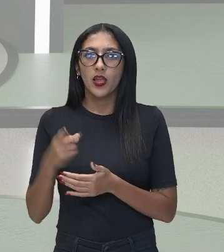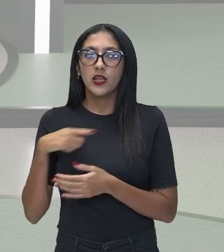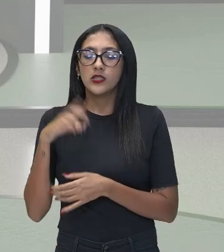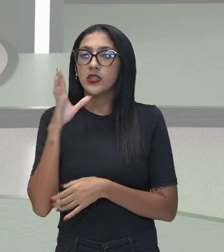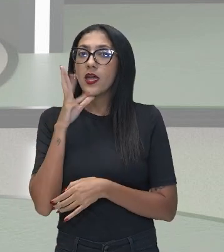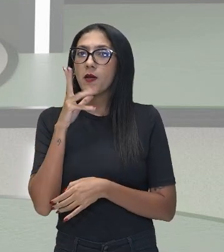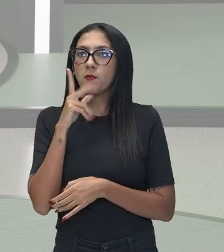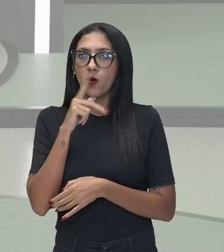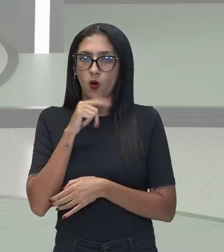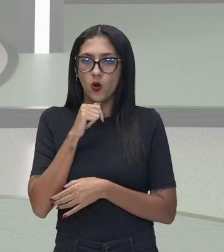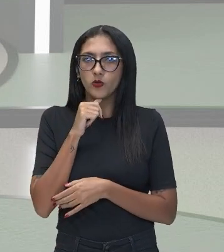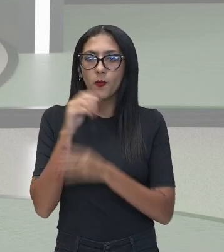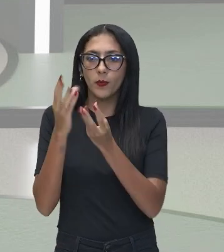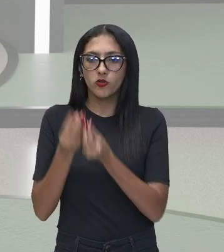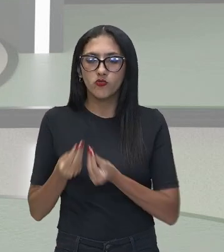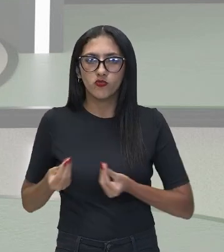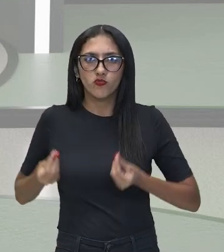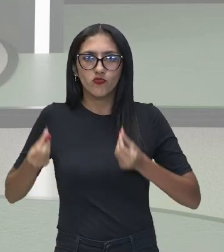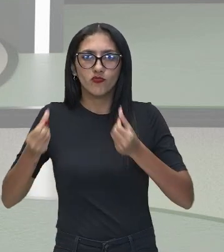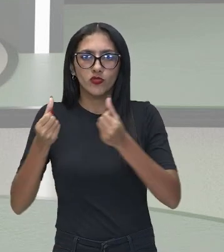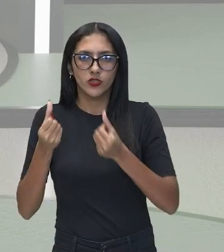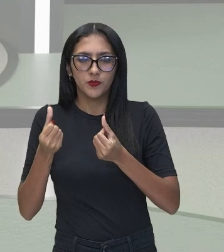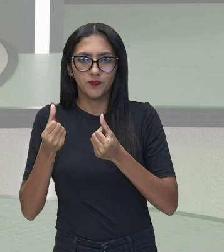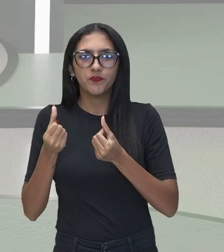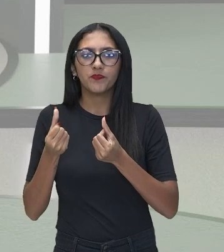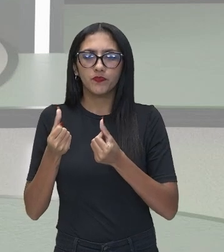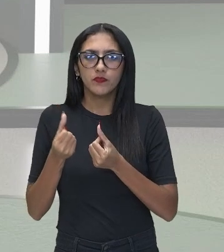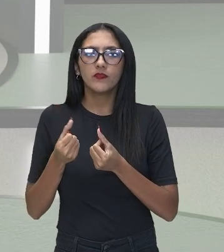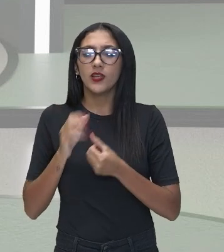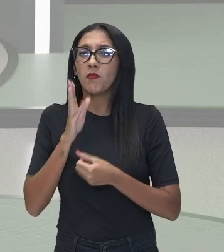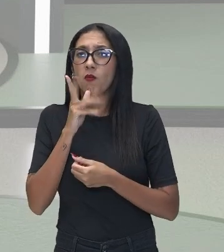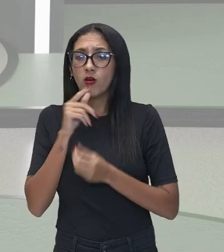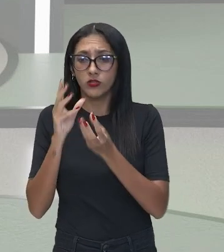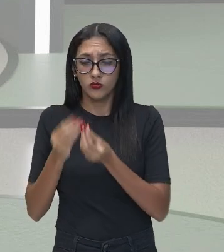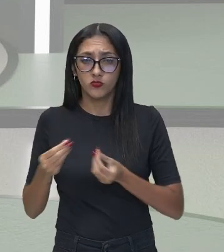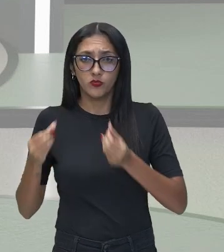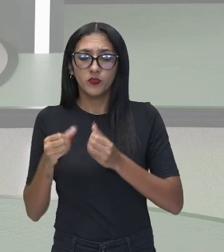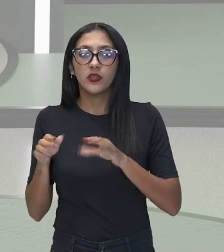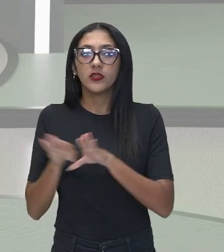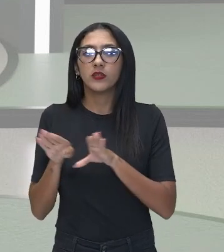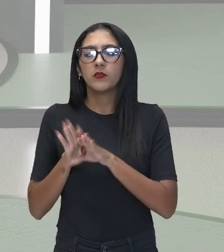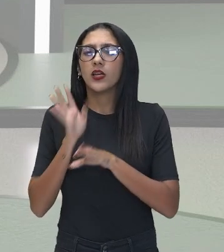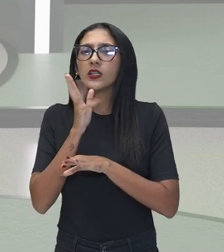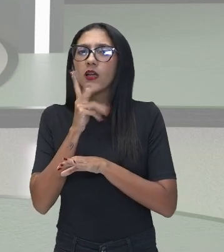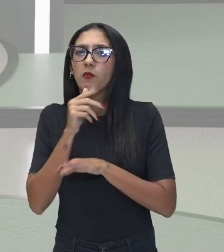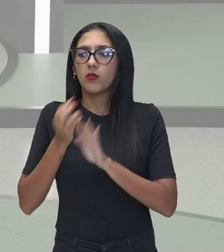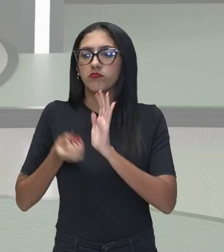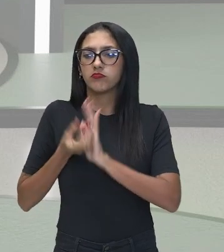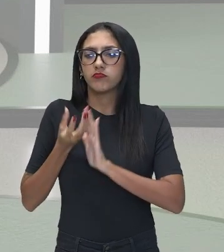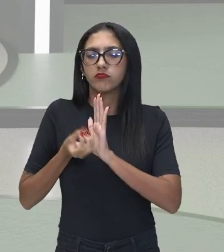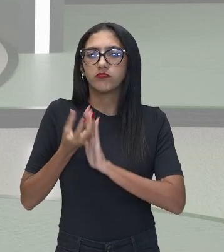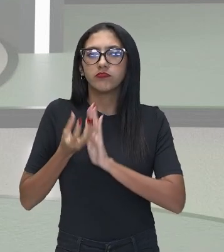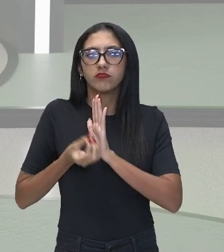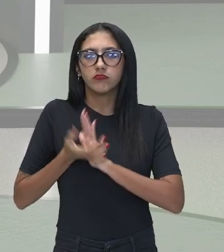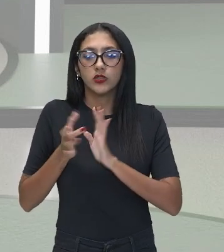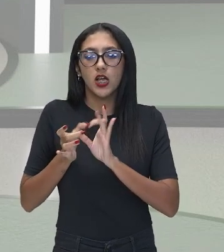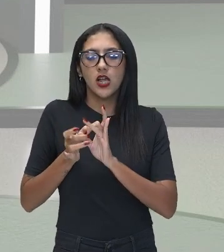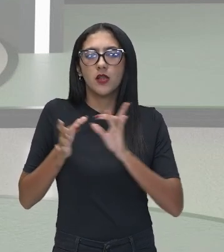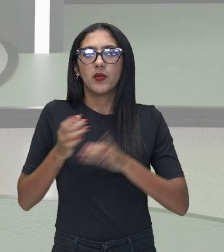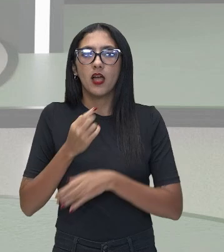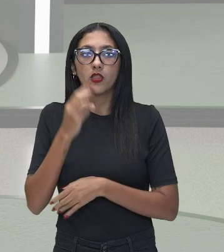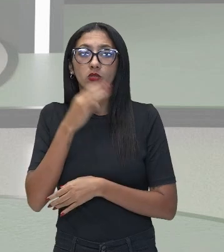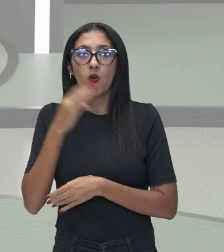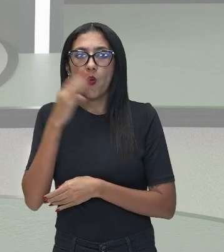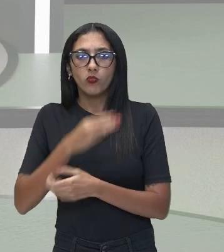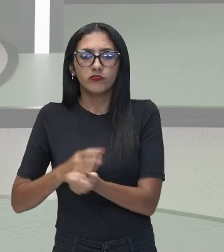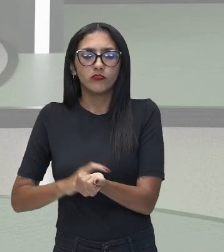para serem quebrados, são quebrados, na verdade, mais lentamente e demoram mais ali para irem para a corrente sanguínea,